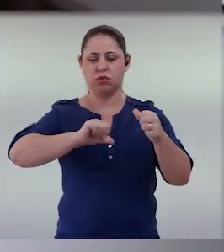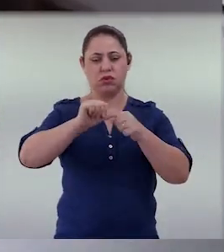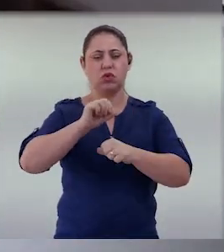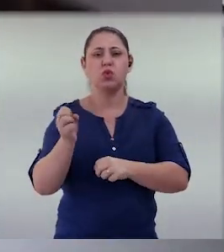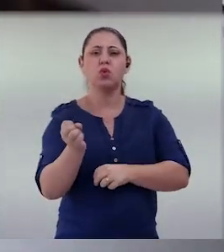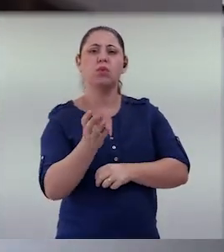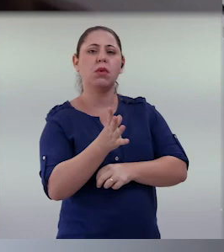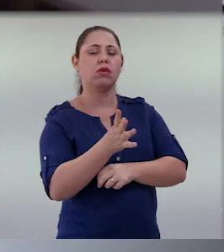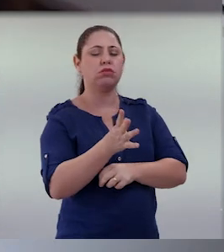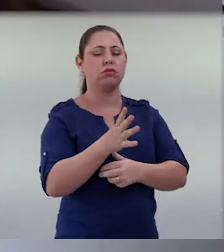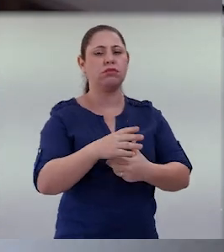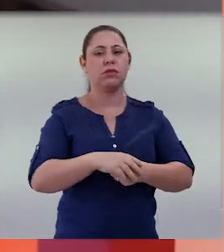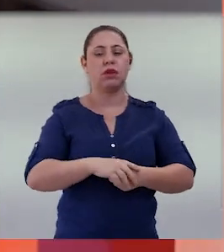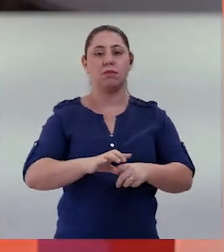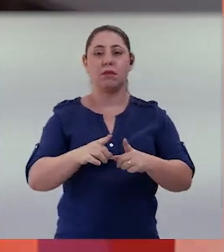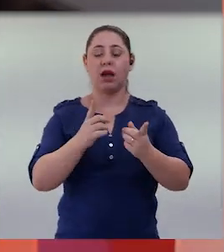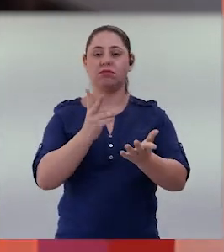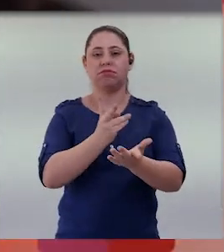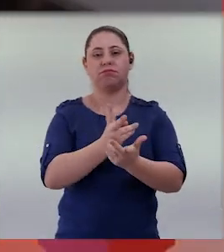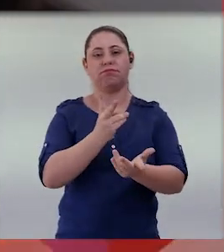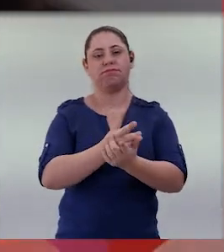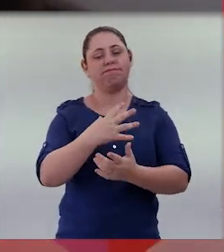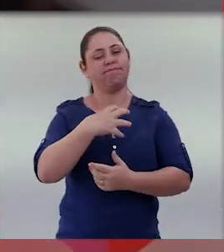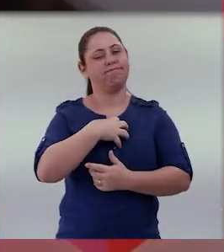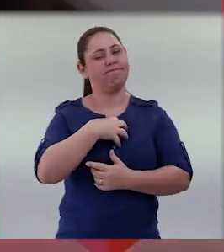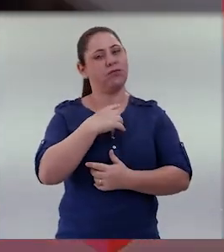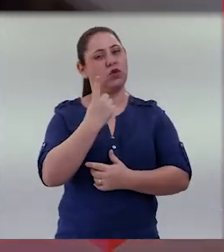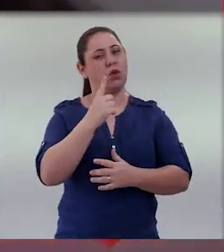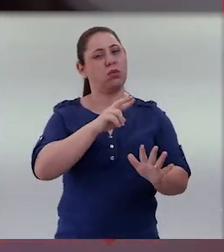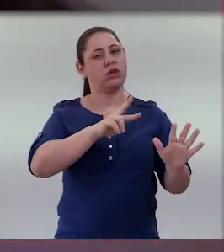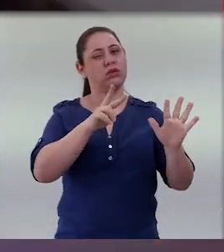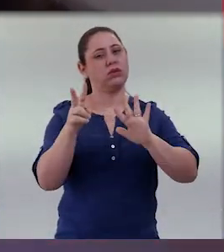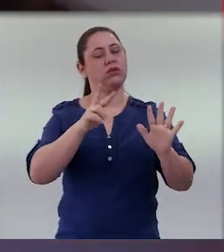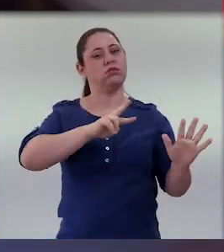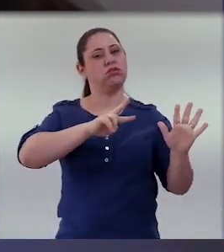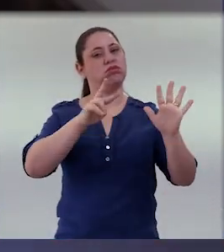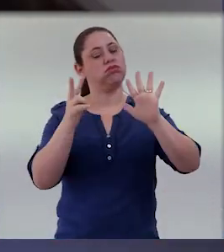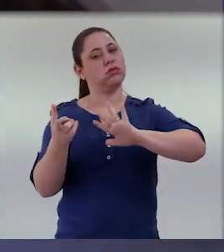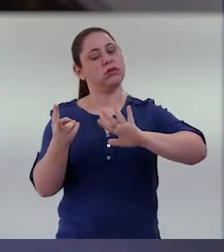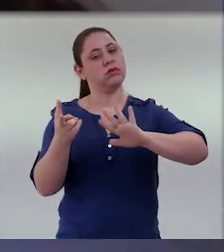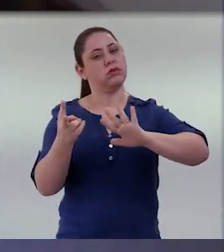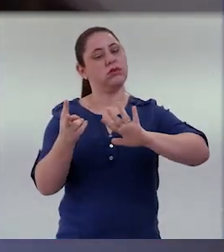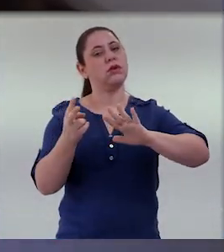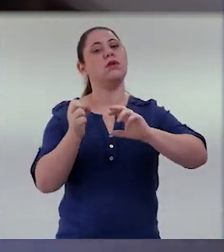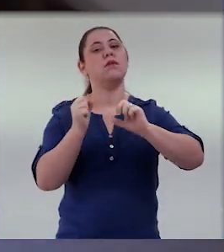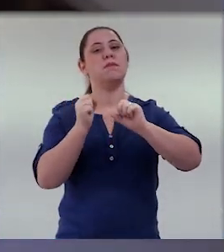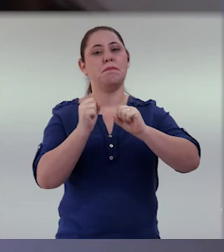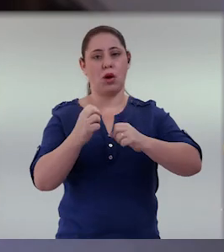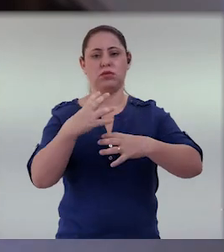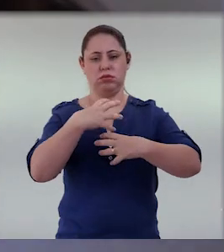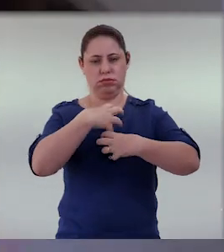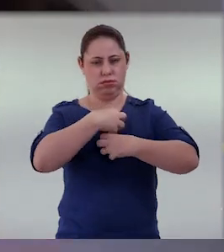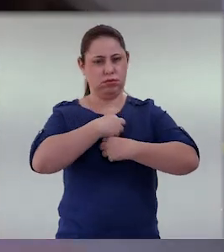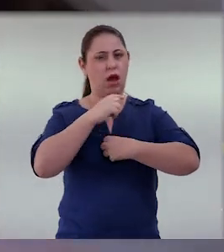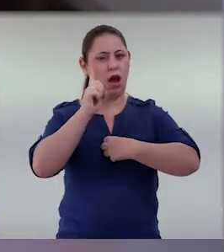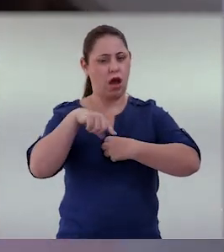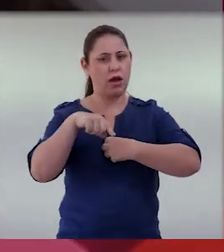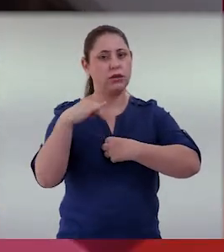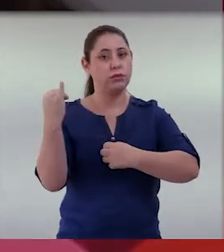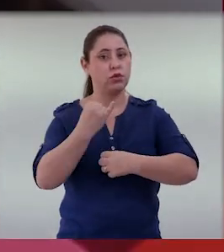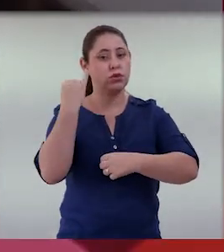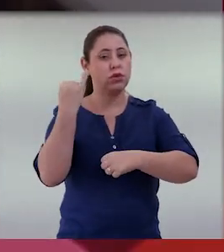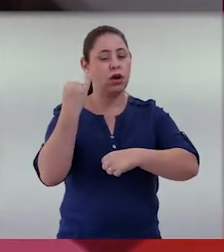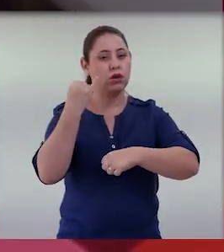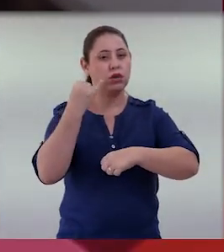ser Isso, uma mudança exatamente. normal. Agora, se esse sintoma continua num período aí mais longo, pode ser considerado,